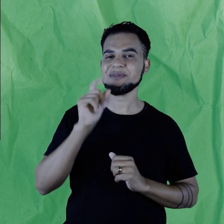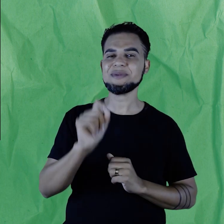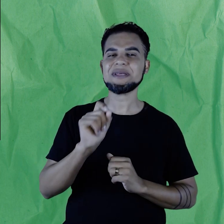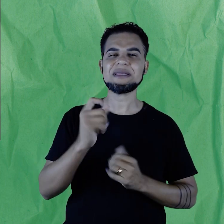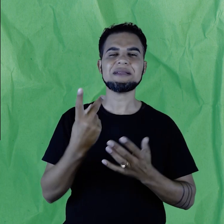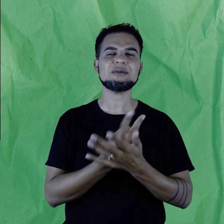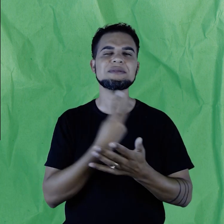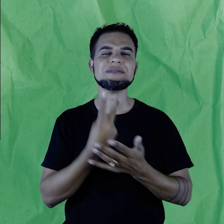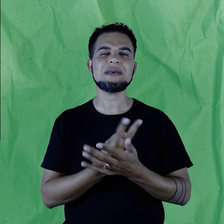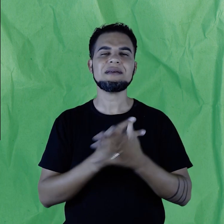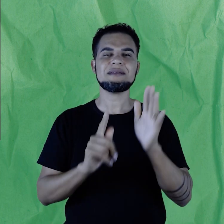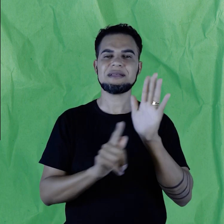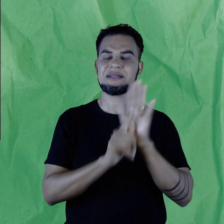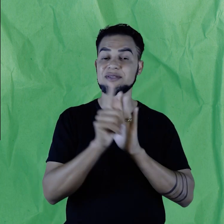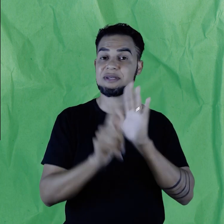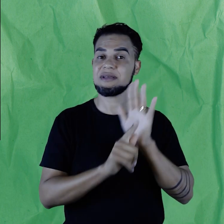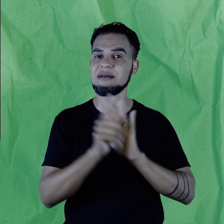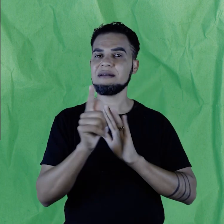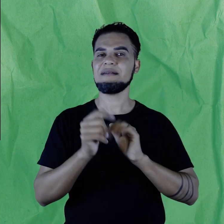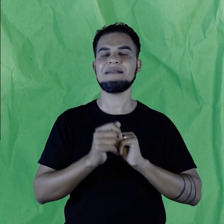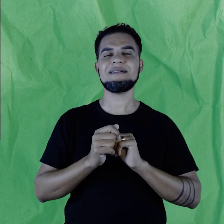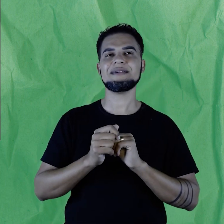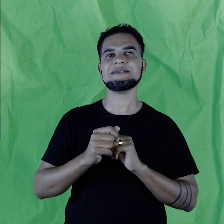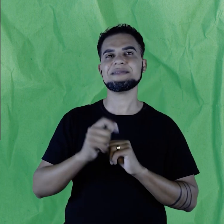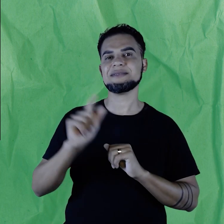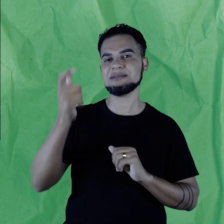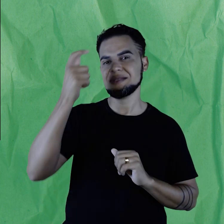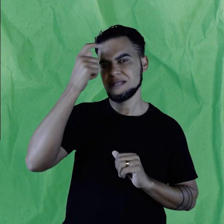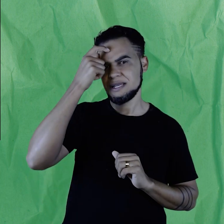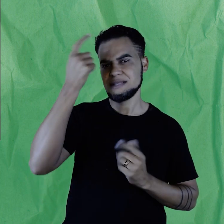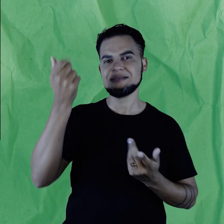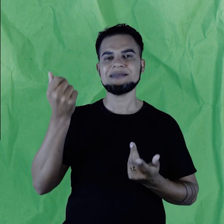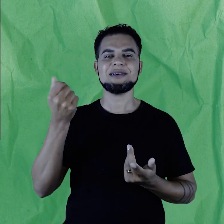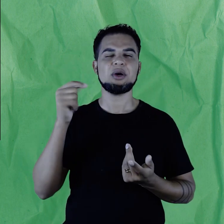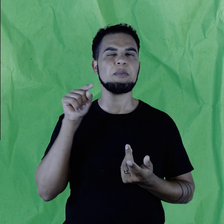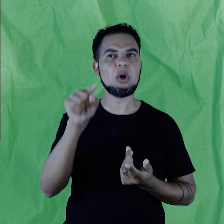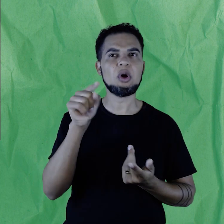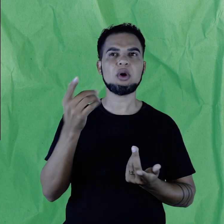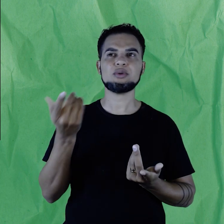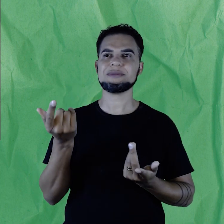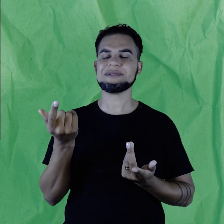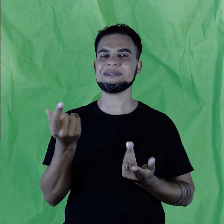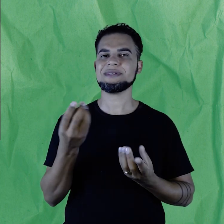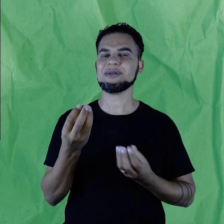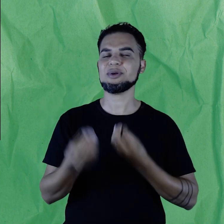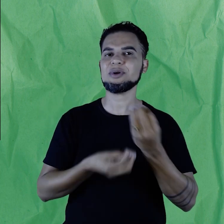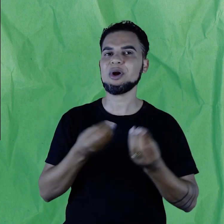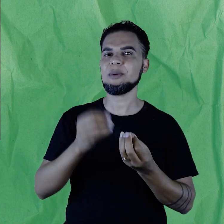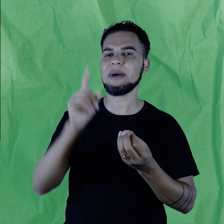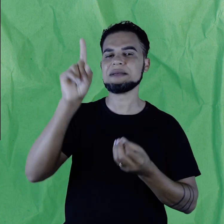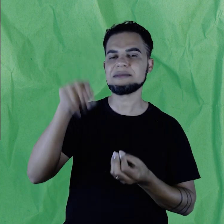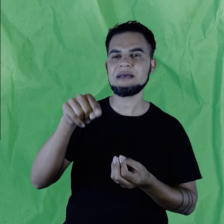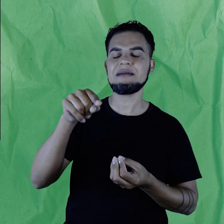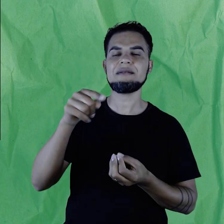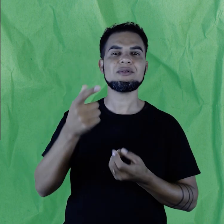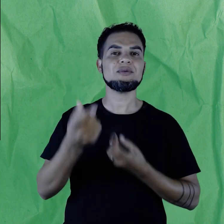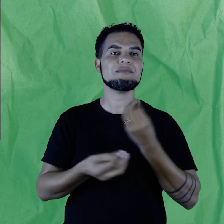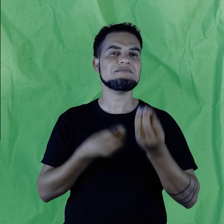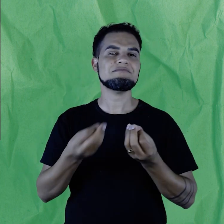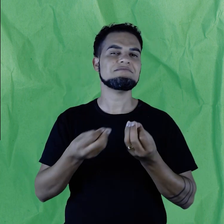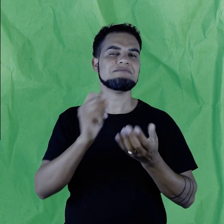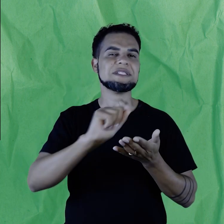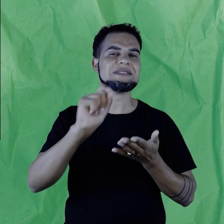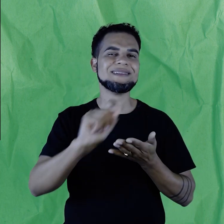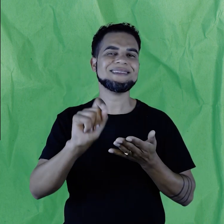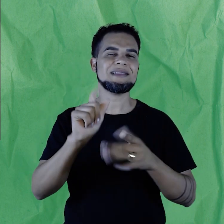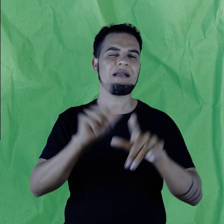falando dos erros gramaticais, acentuação, pontuação, ortografia e por aí